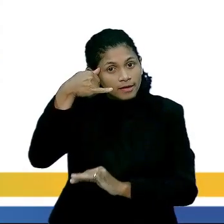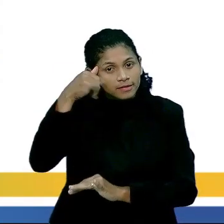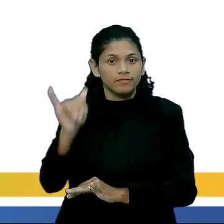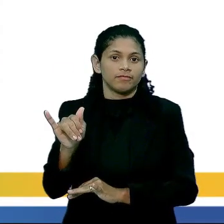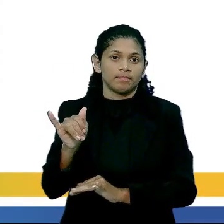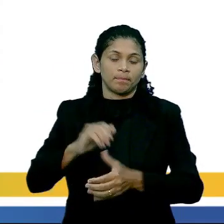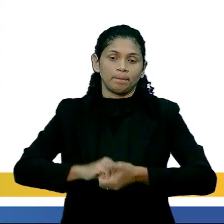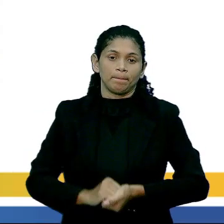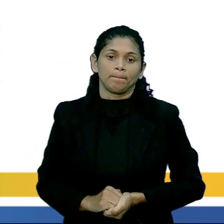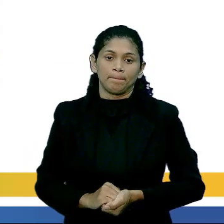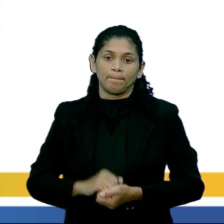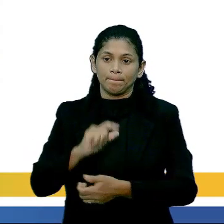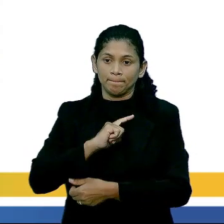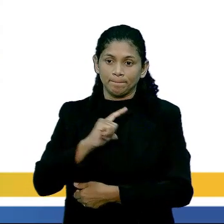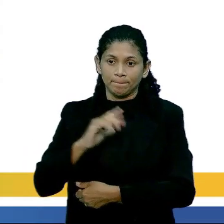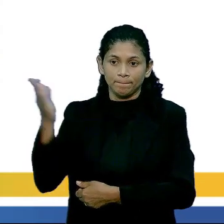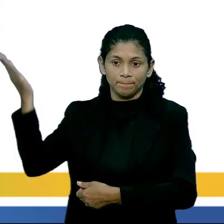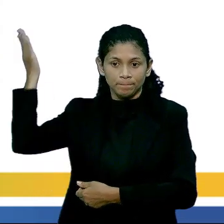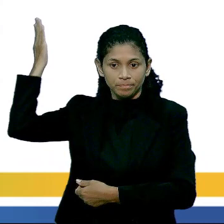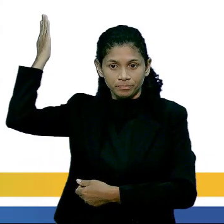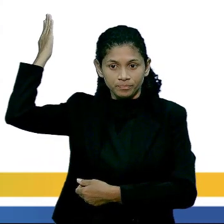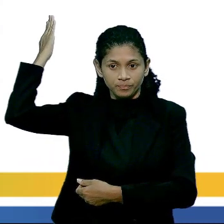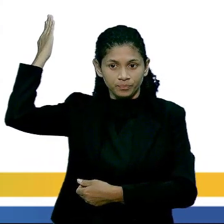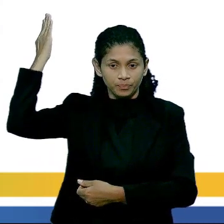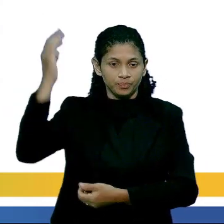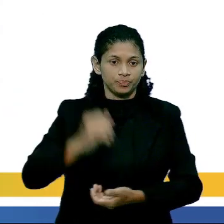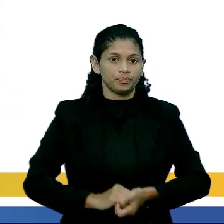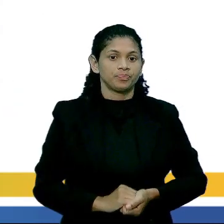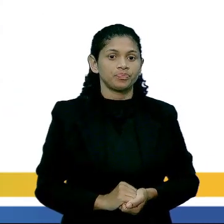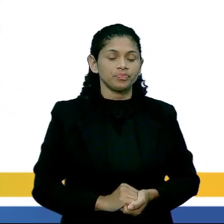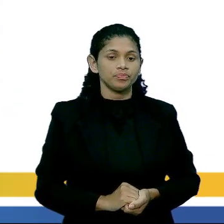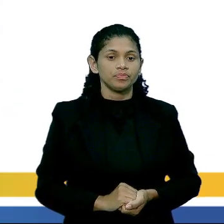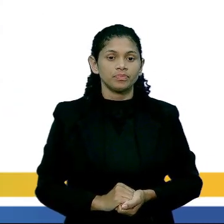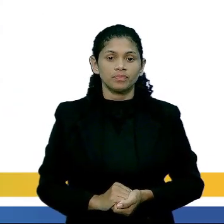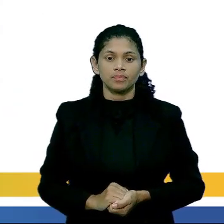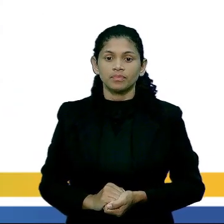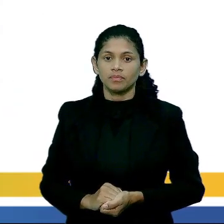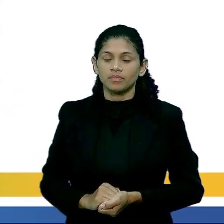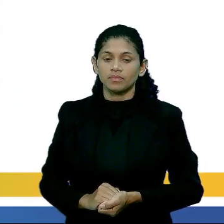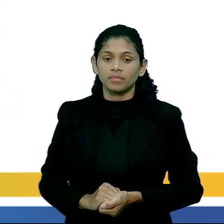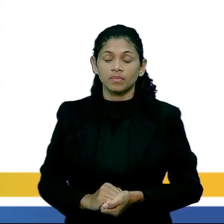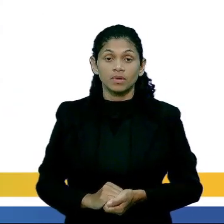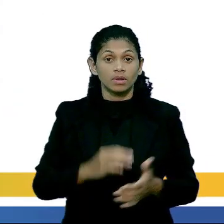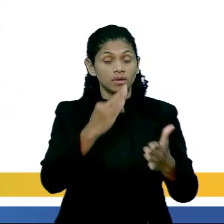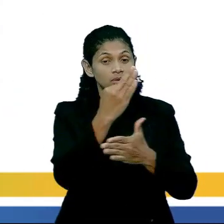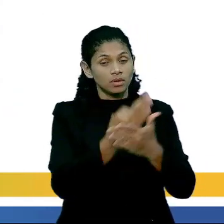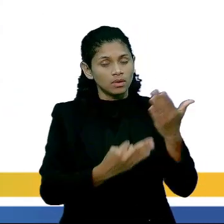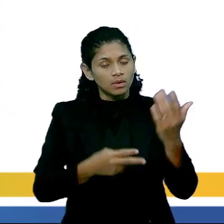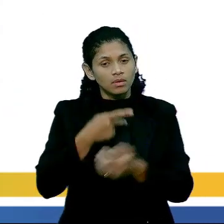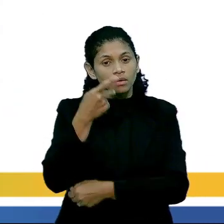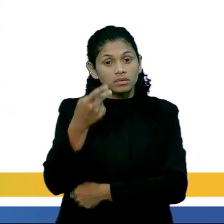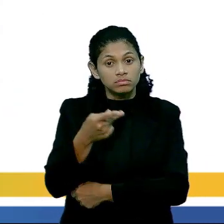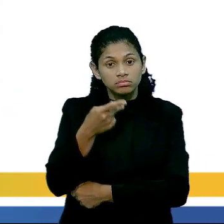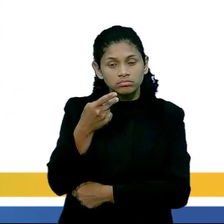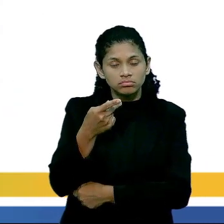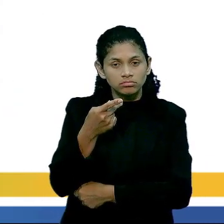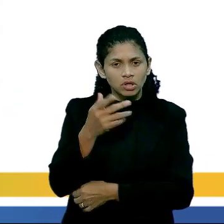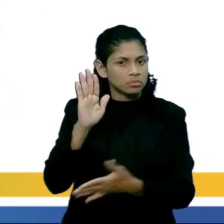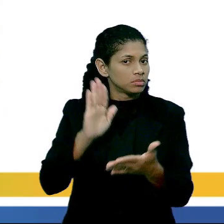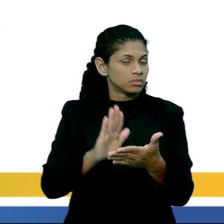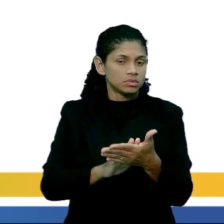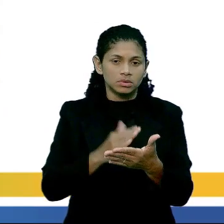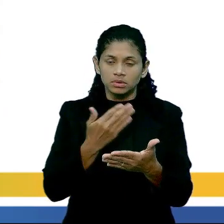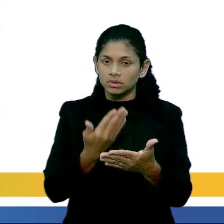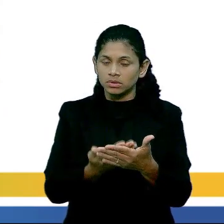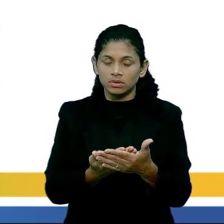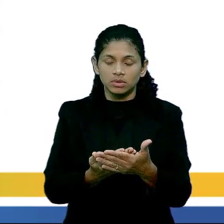então nós temos aí né esse essa prevenção do suicídio E aí o texto vai falando galera a gente não vai traduzir